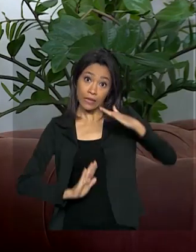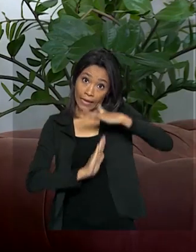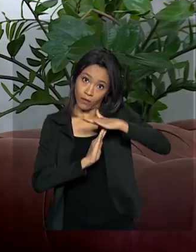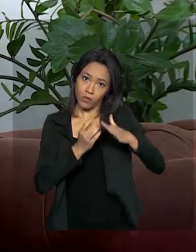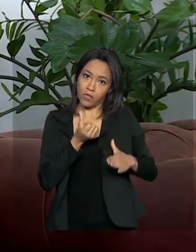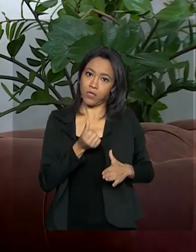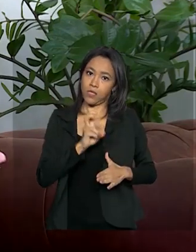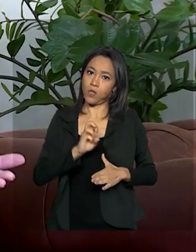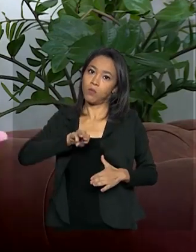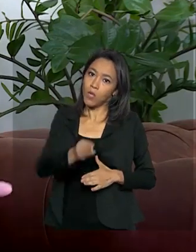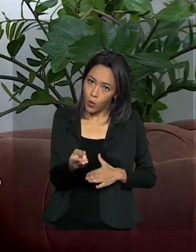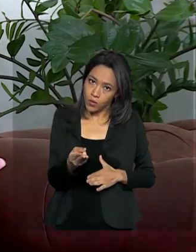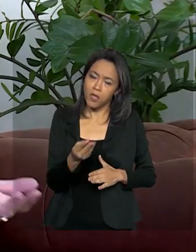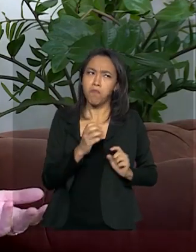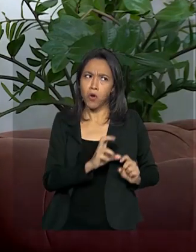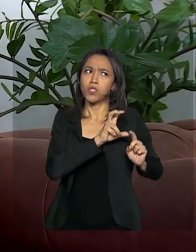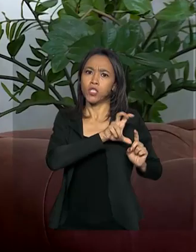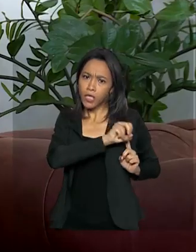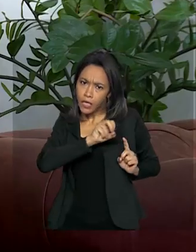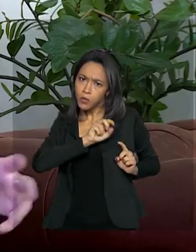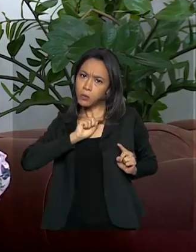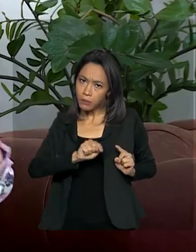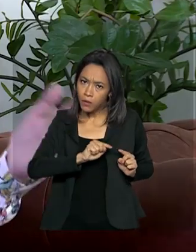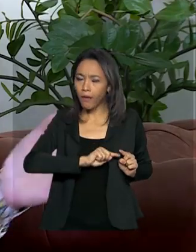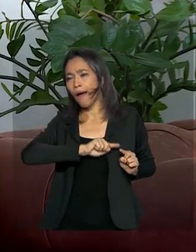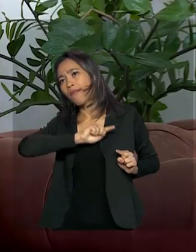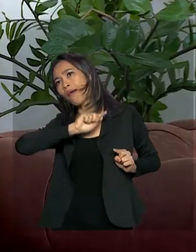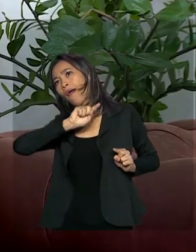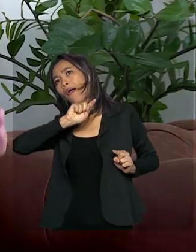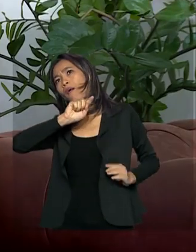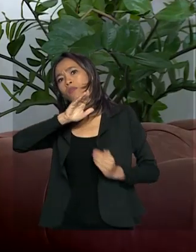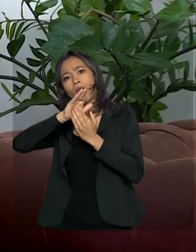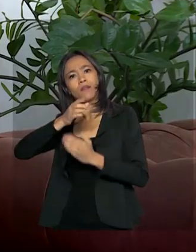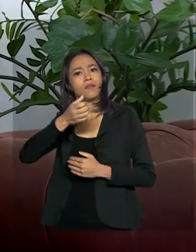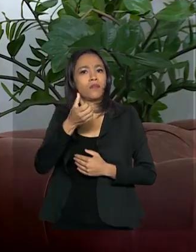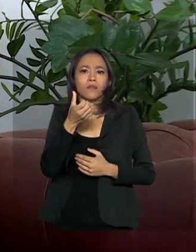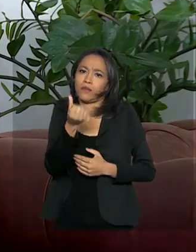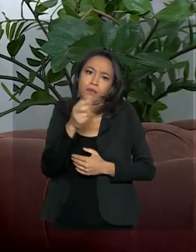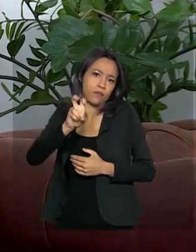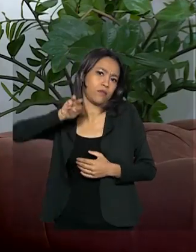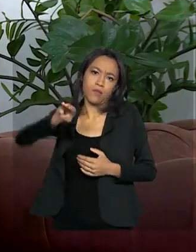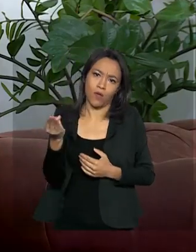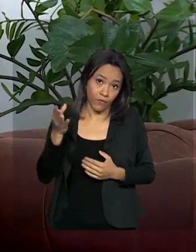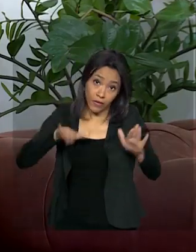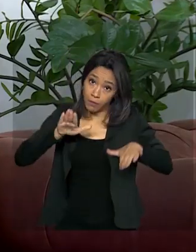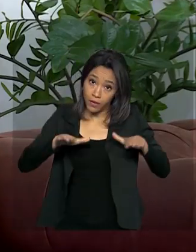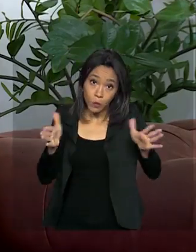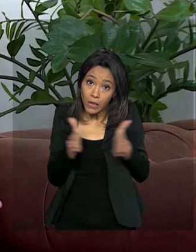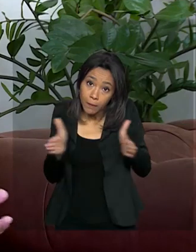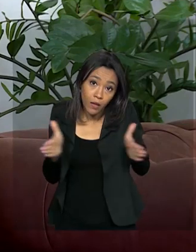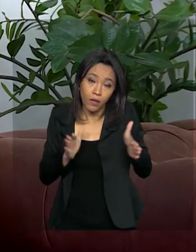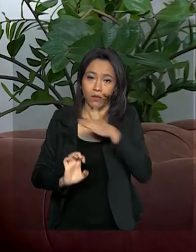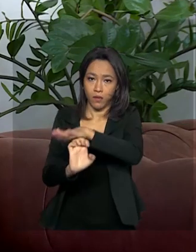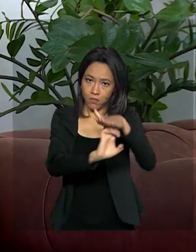teto não quer você pode tomar de 500 mil enfim do que se precisar dependendo do tamanho da sua empresa